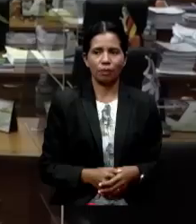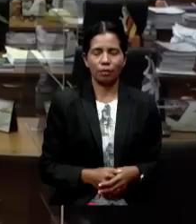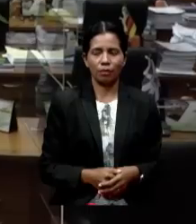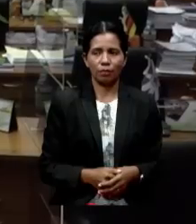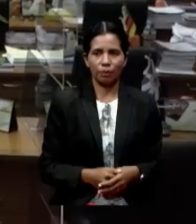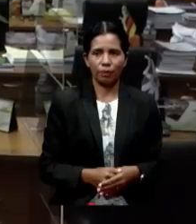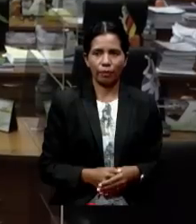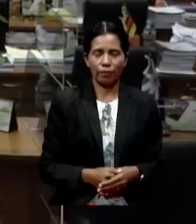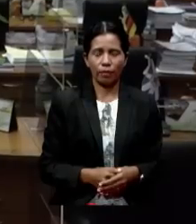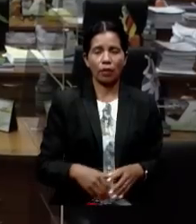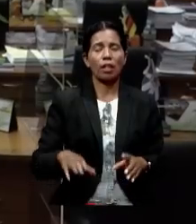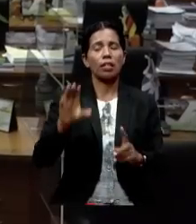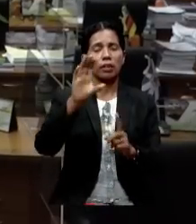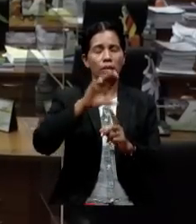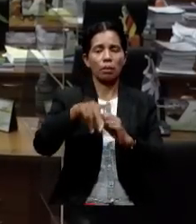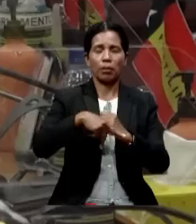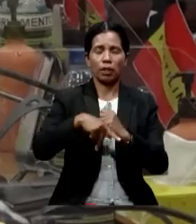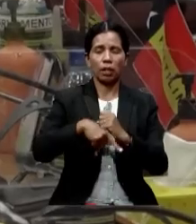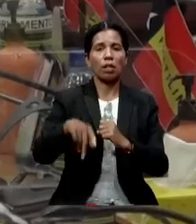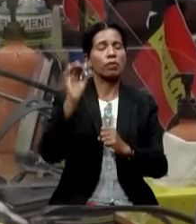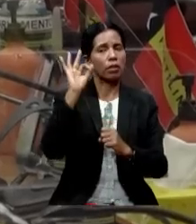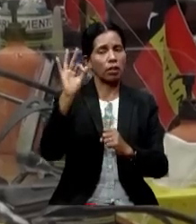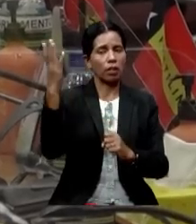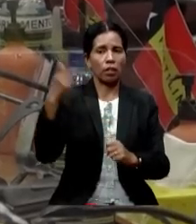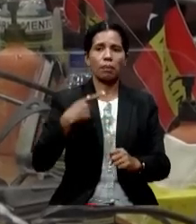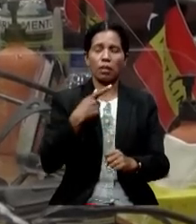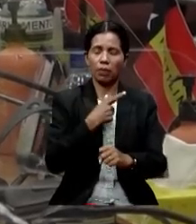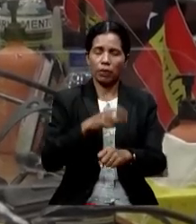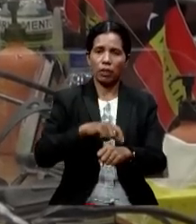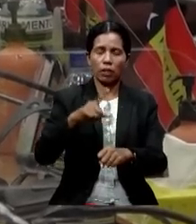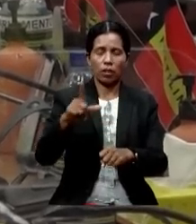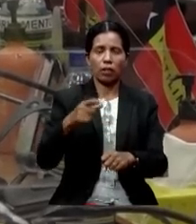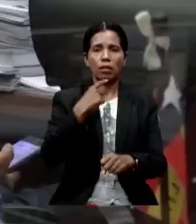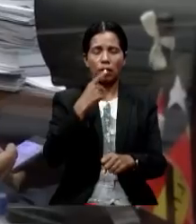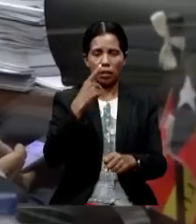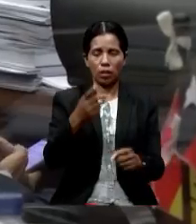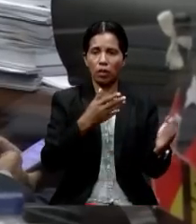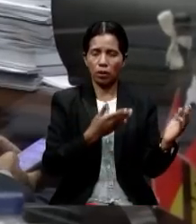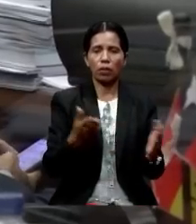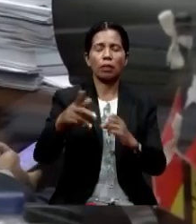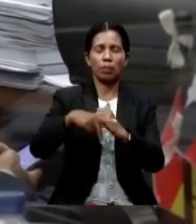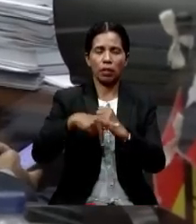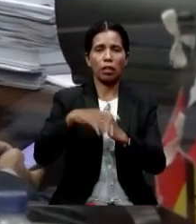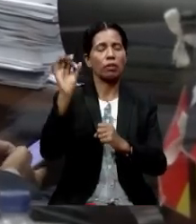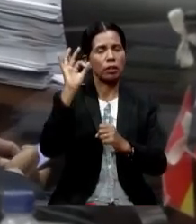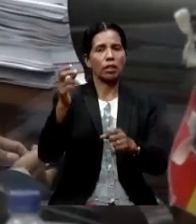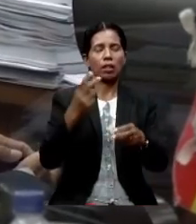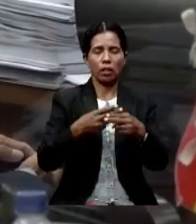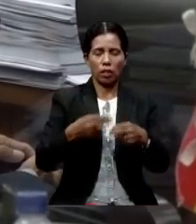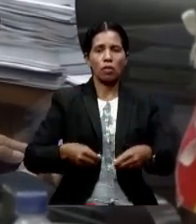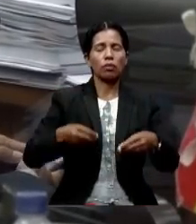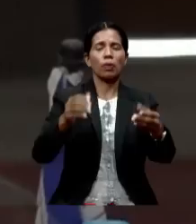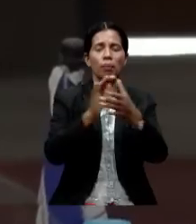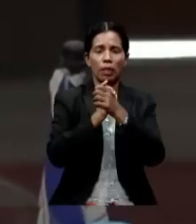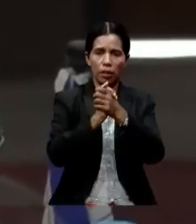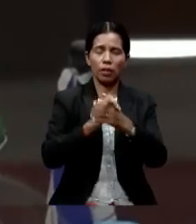Sefe Bancada Fretilin e a Parlamento Nacional David Dias Jimenez Mandati, Bancada Fretilin e a Naren, congratula